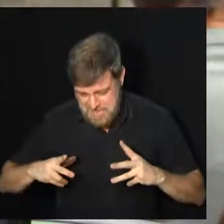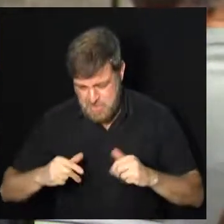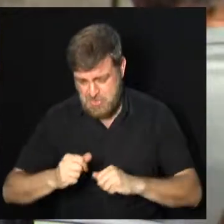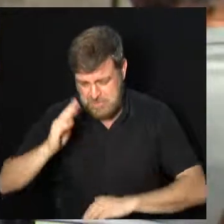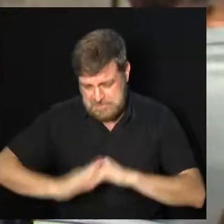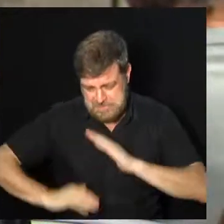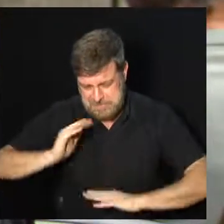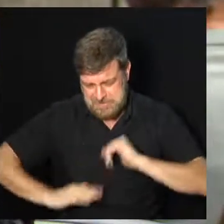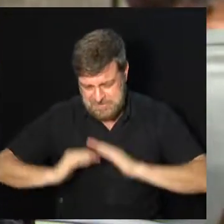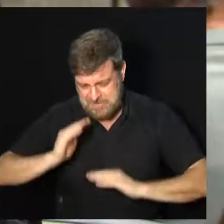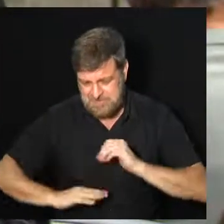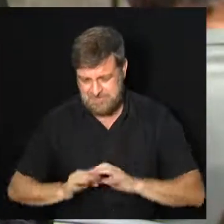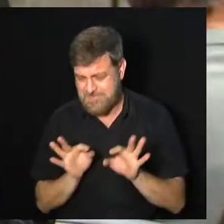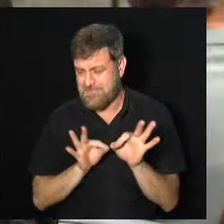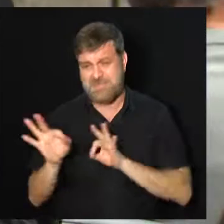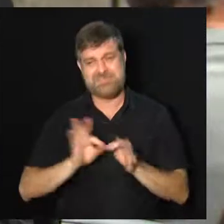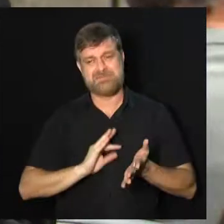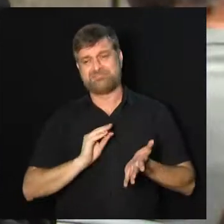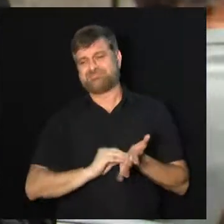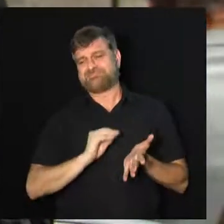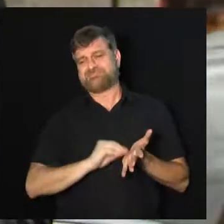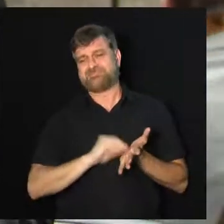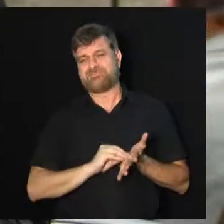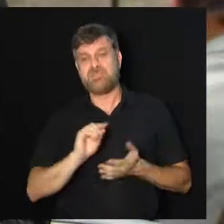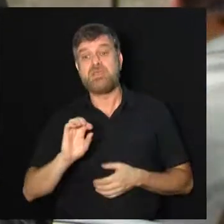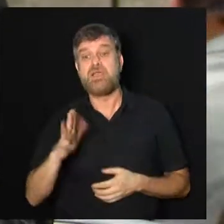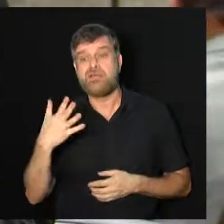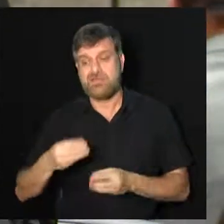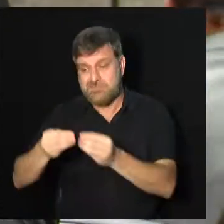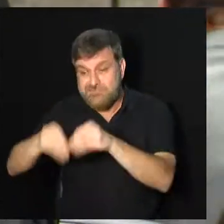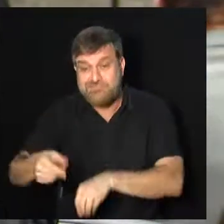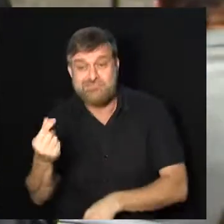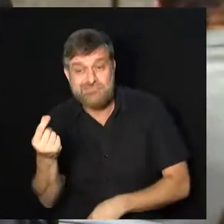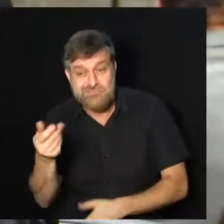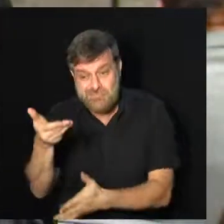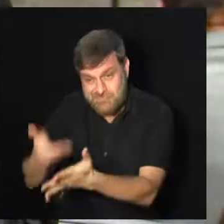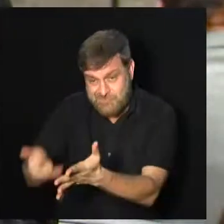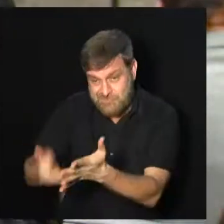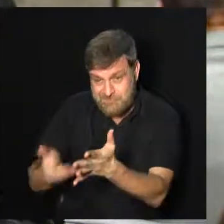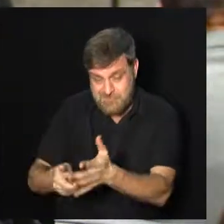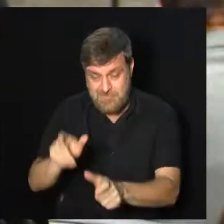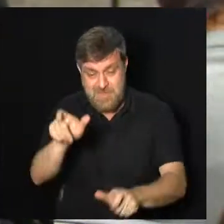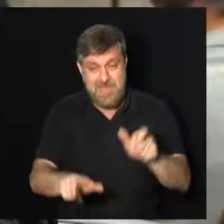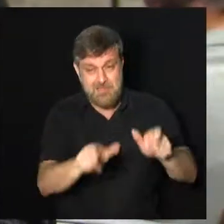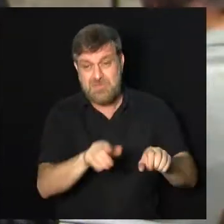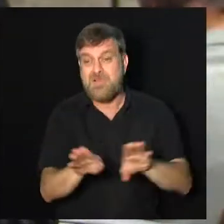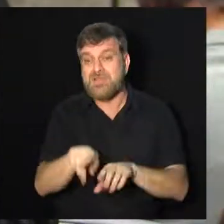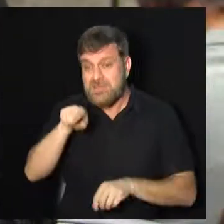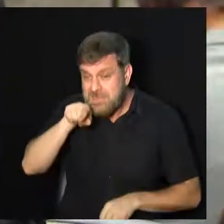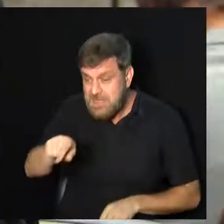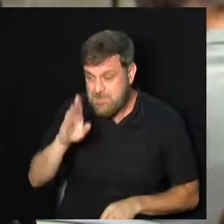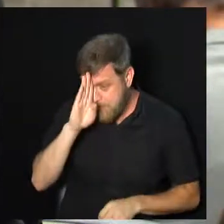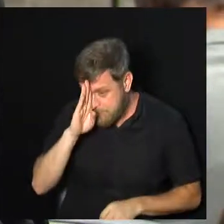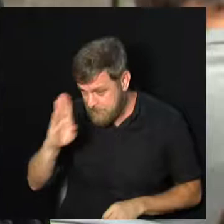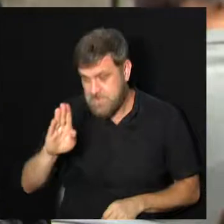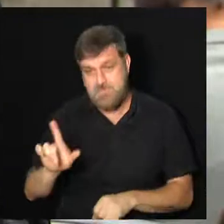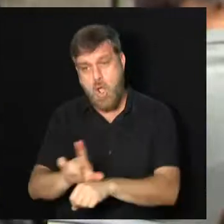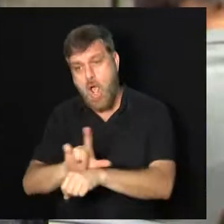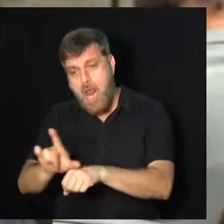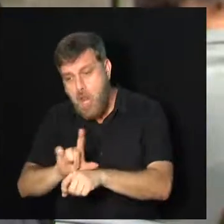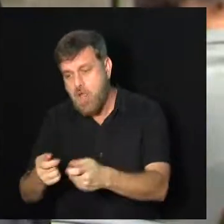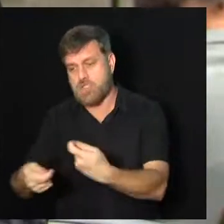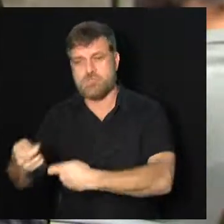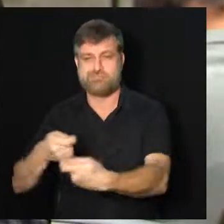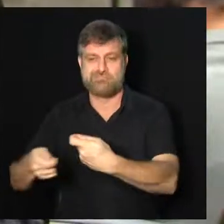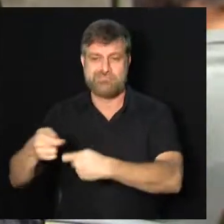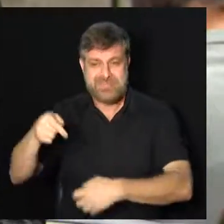feito sem planejamento, gera prejuízo financeiro para os munícipes, como também esse tipo de